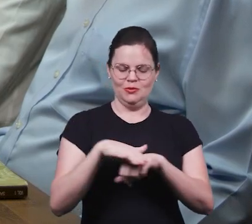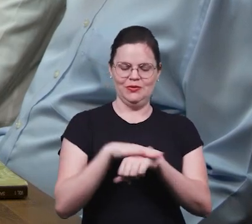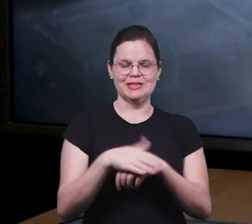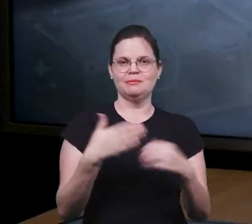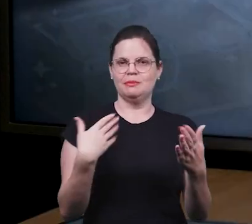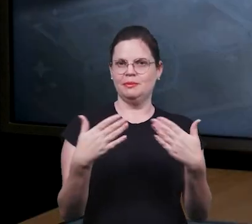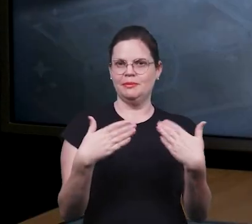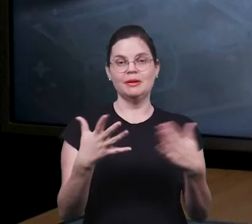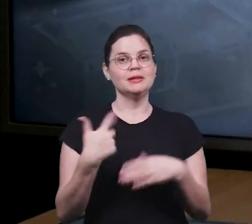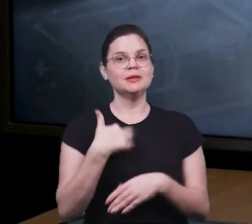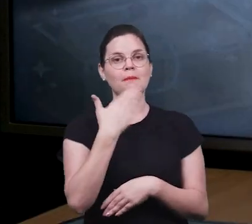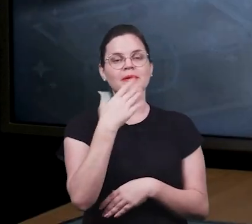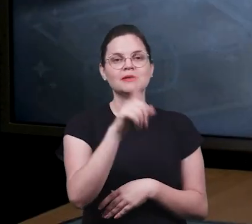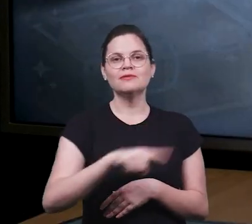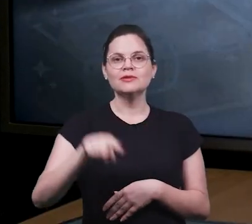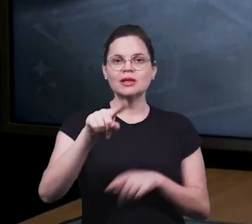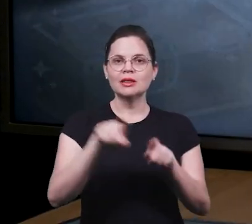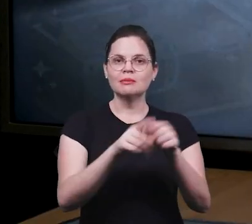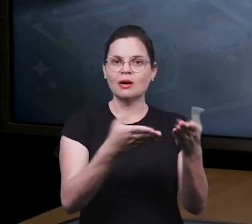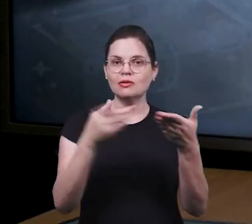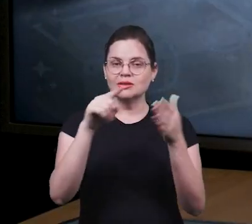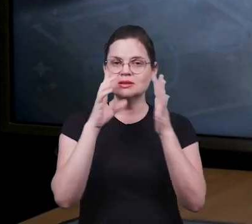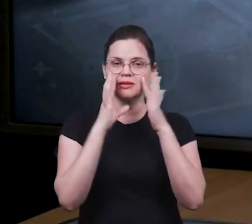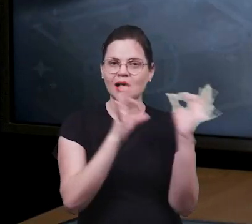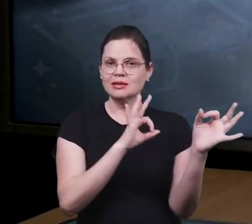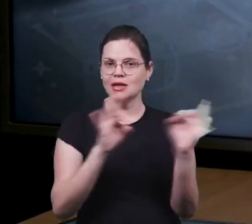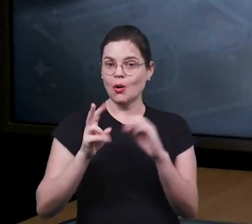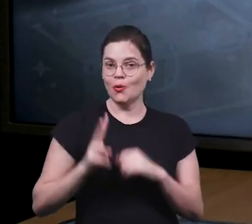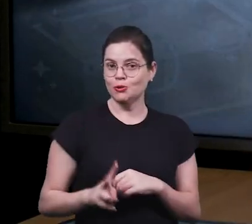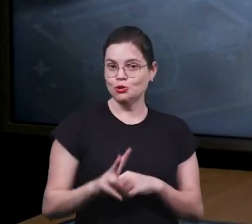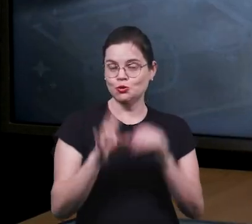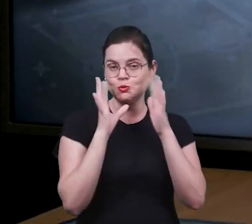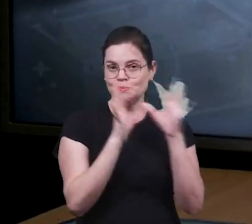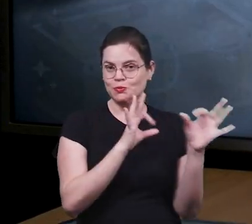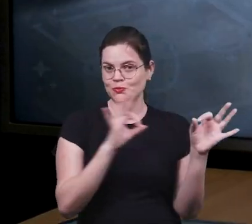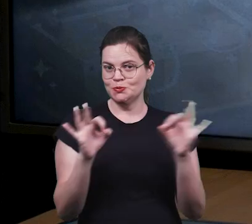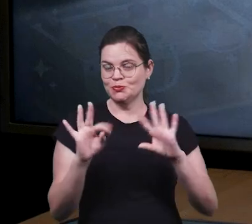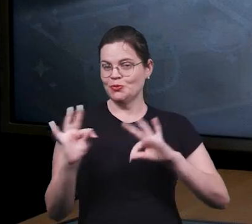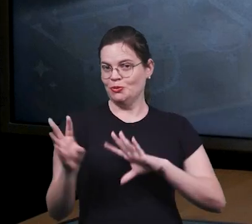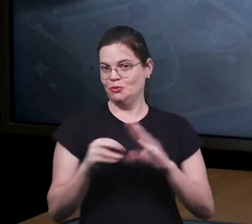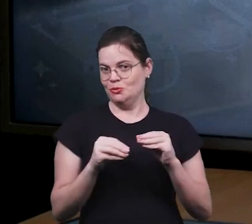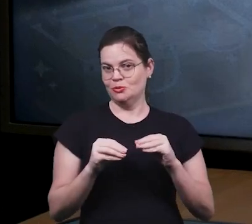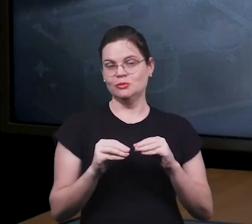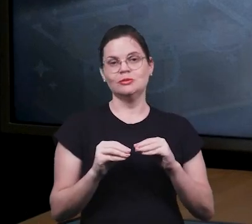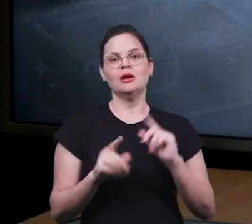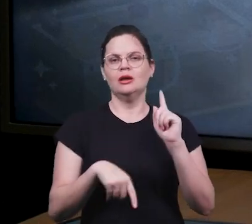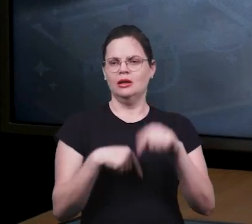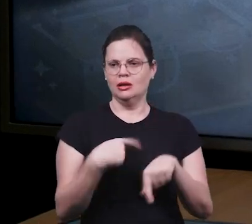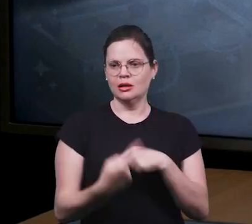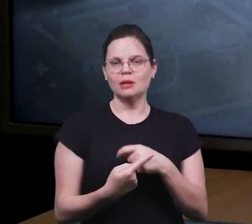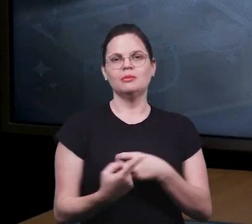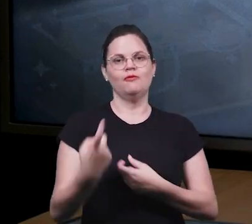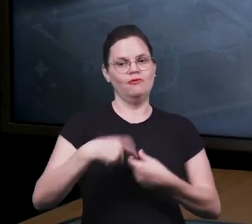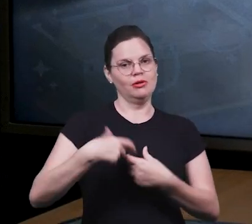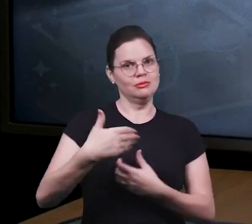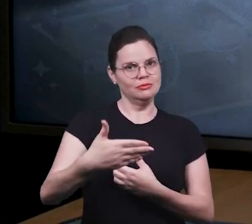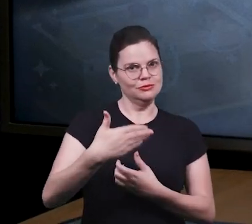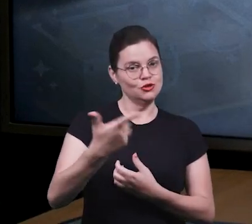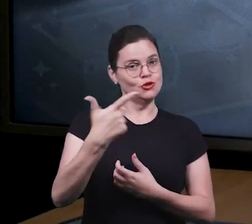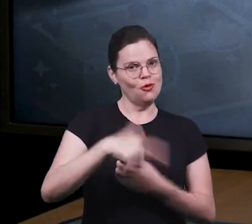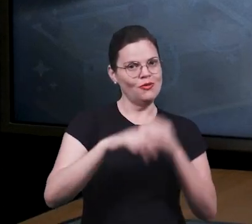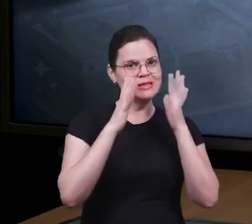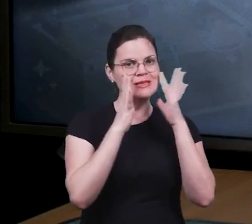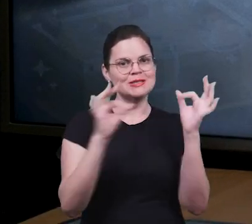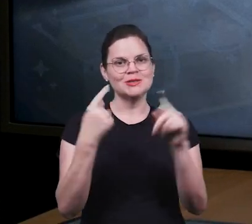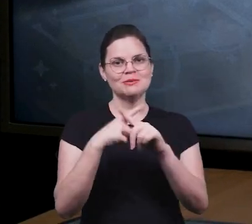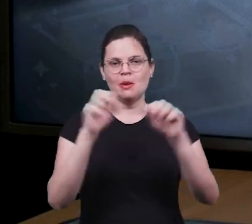conversa, e eu convido aqueles que nos assistem para continuarem acompanhando esse programa e voltarmos no próximo, porque